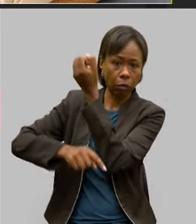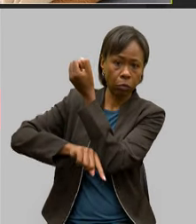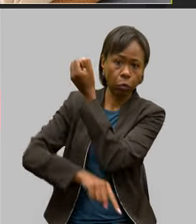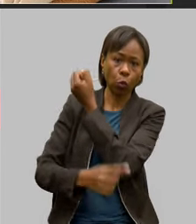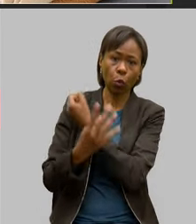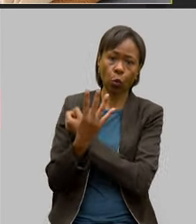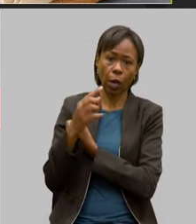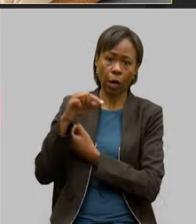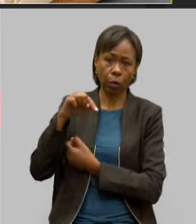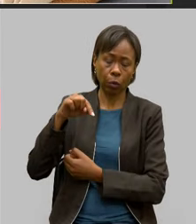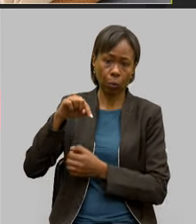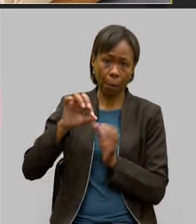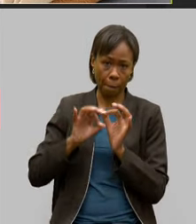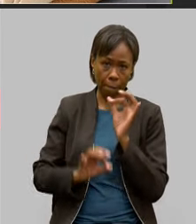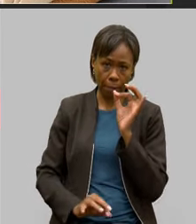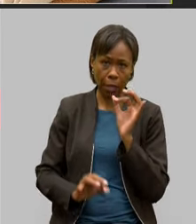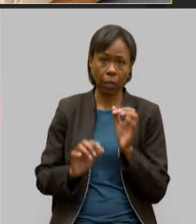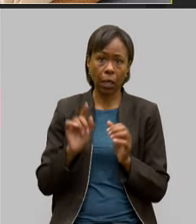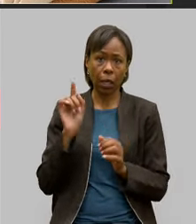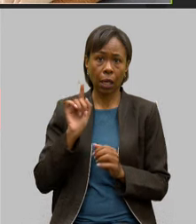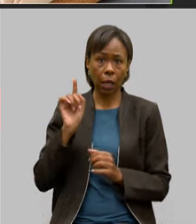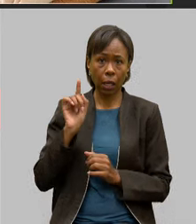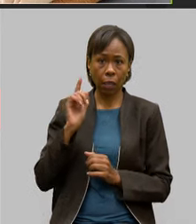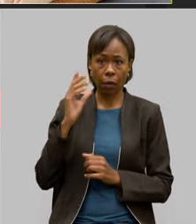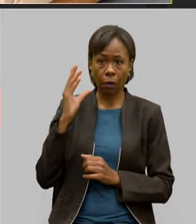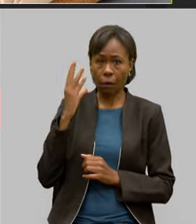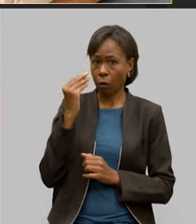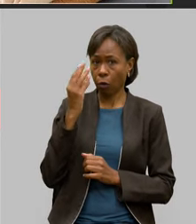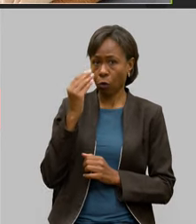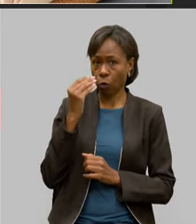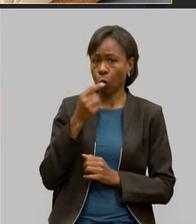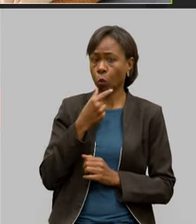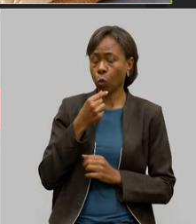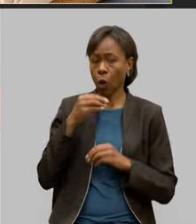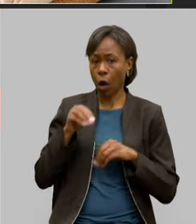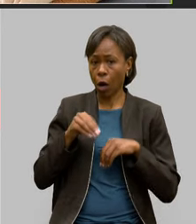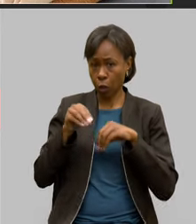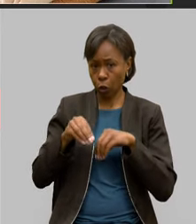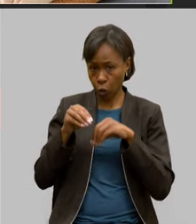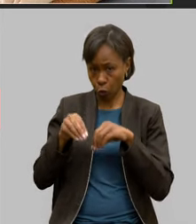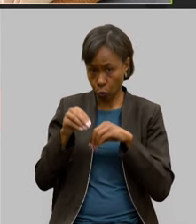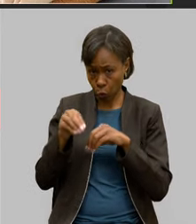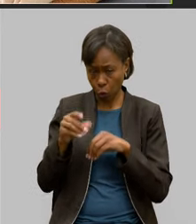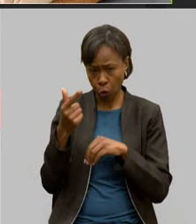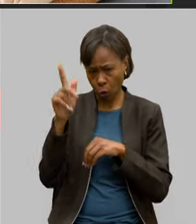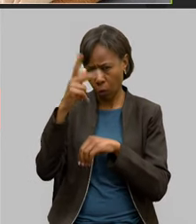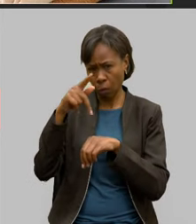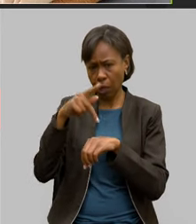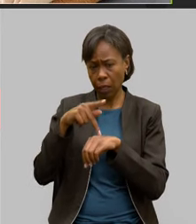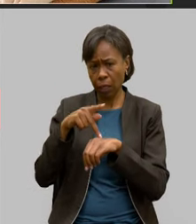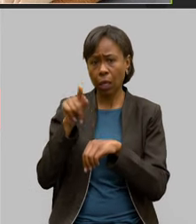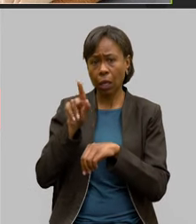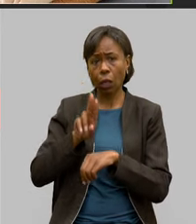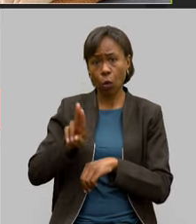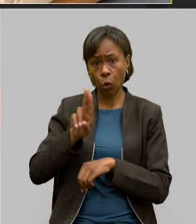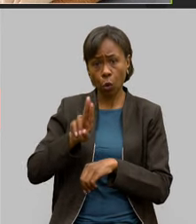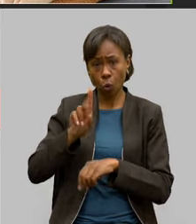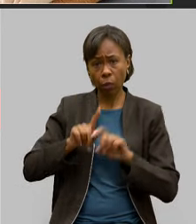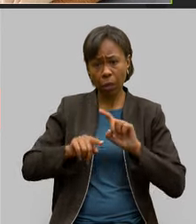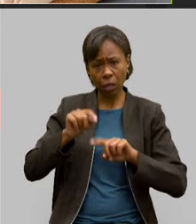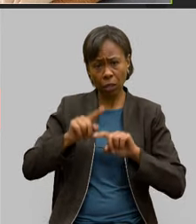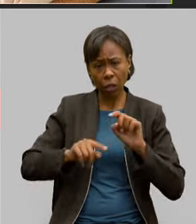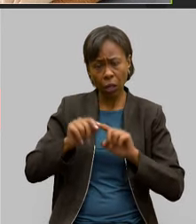pequeno agricultor do Paquistão e ele vai utilizar esse material para produção de fibras desde